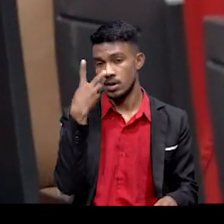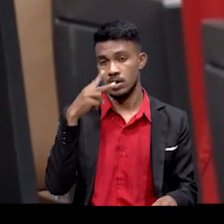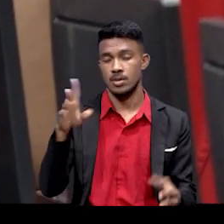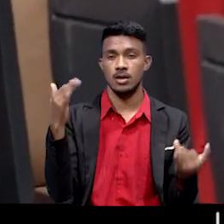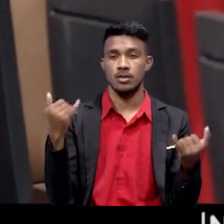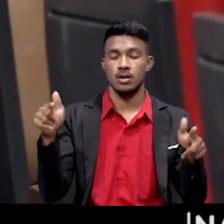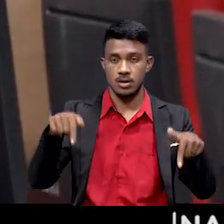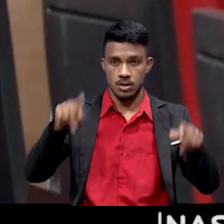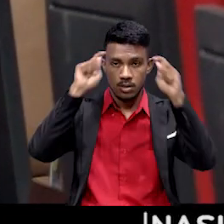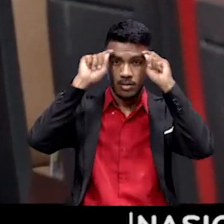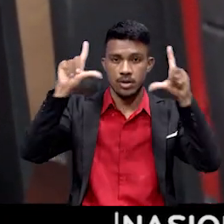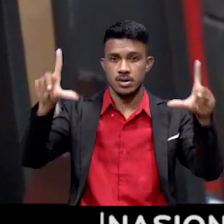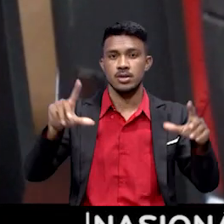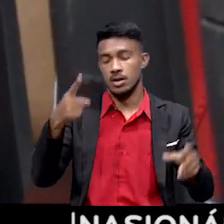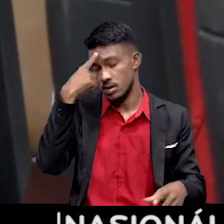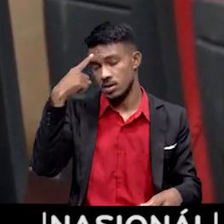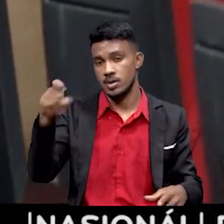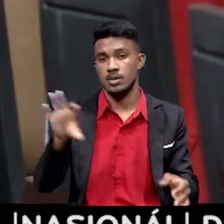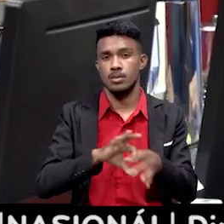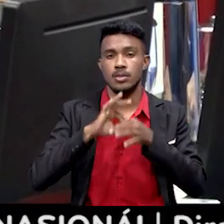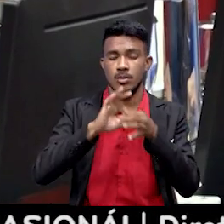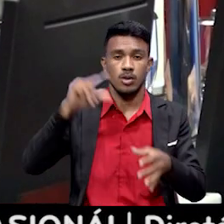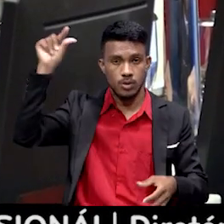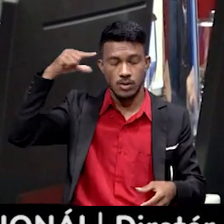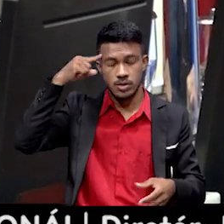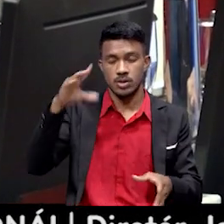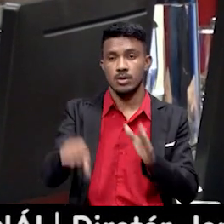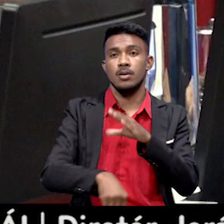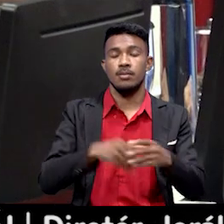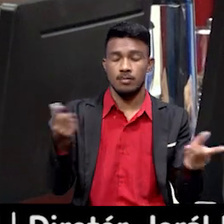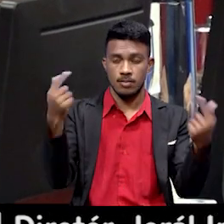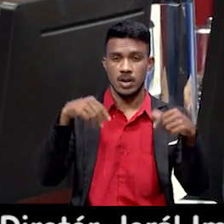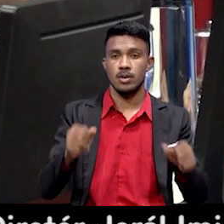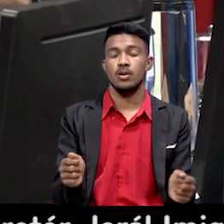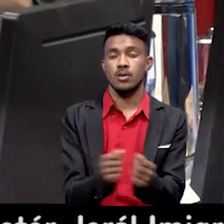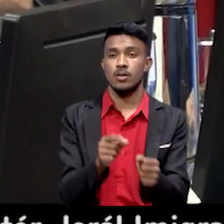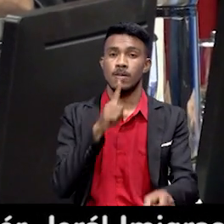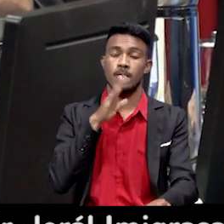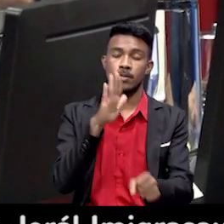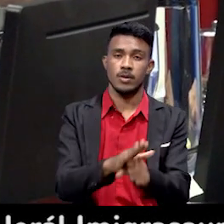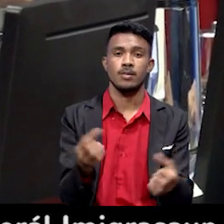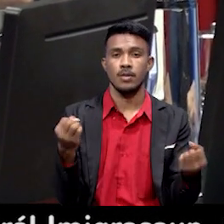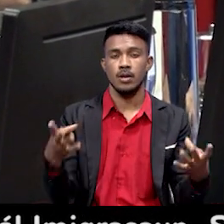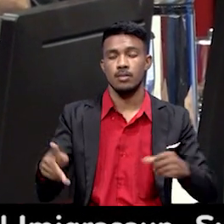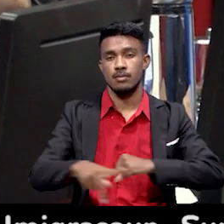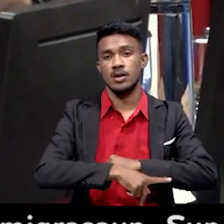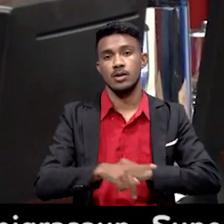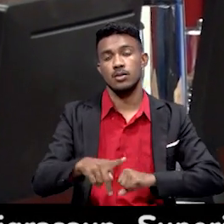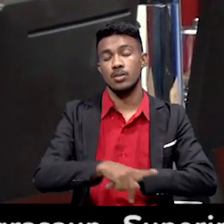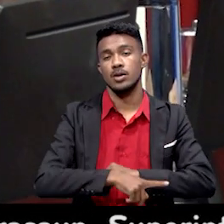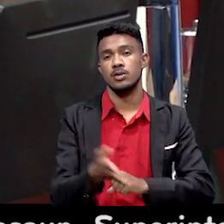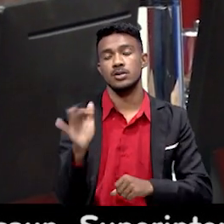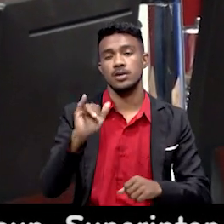a Timor-Leste. Também membro do governo Sira nebe mais a promessa Barak, tem que a consciência no partido político Sira,